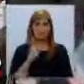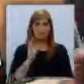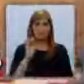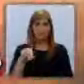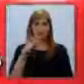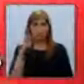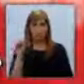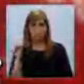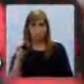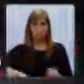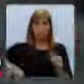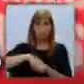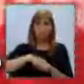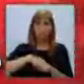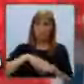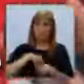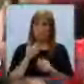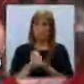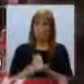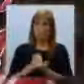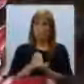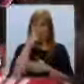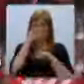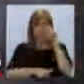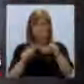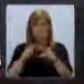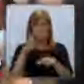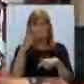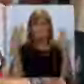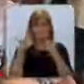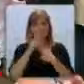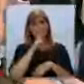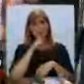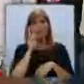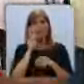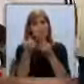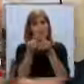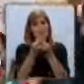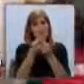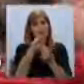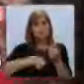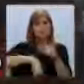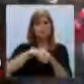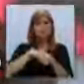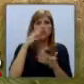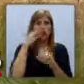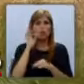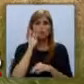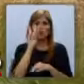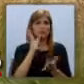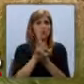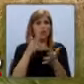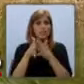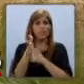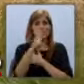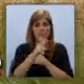Os jogadores sentiram o apoio destes adeptos que, por três dias, podem ter por perto os ídolos que normalmente só podem ver pela televisão. A recepção